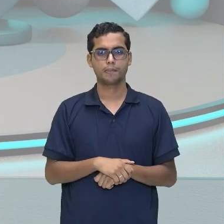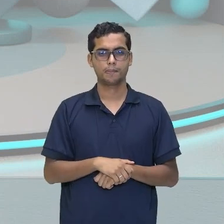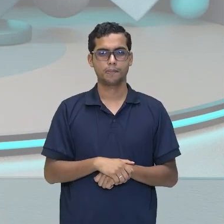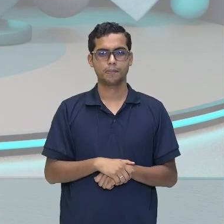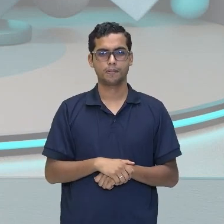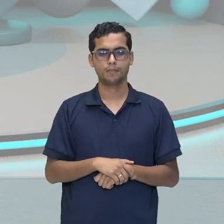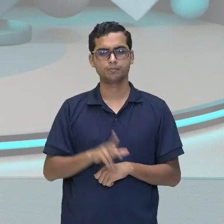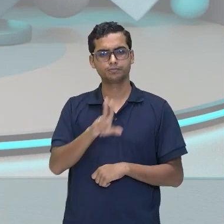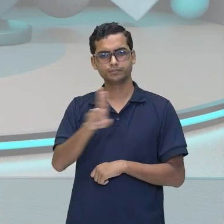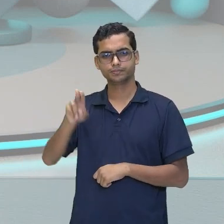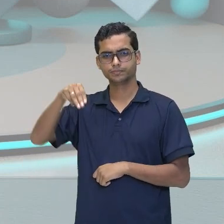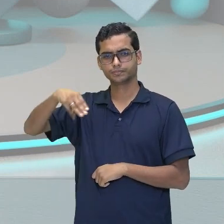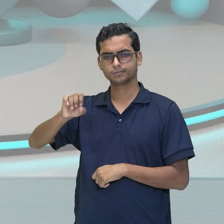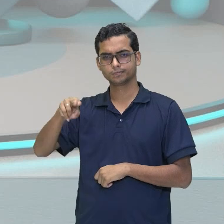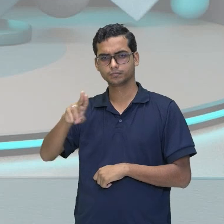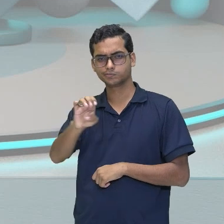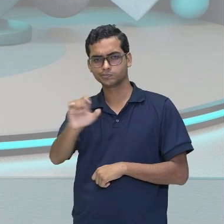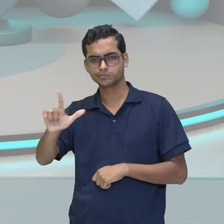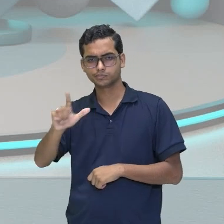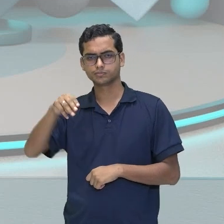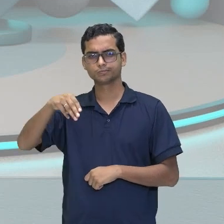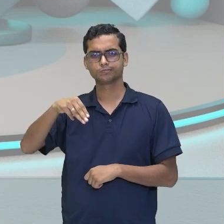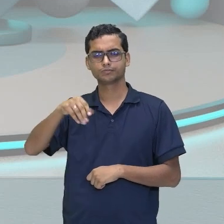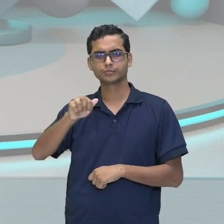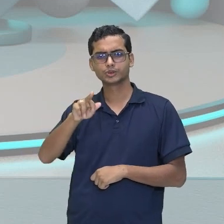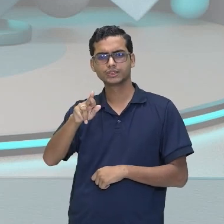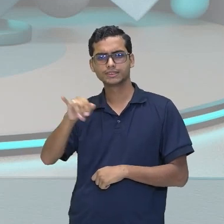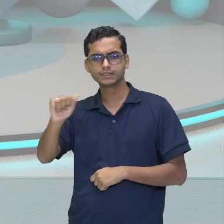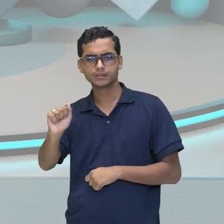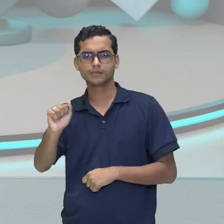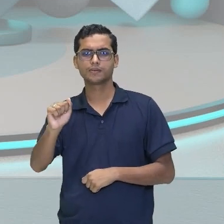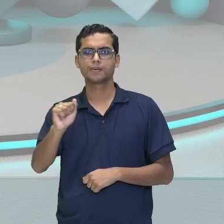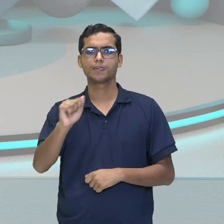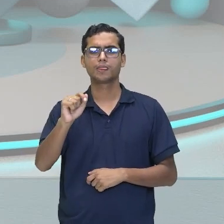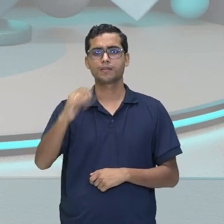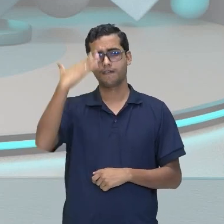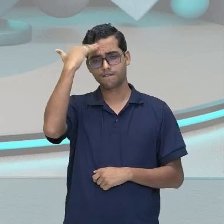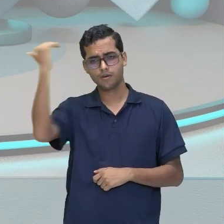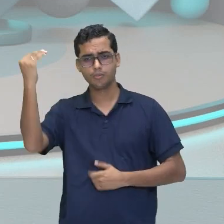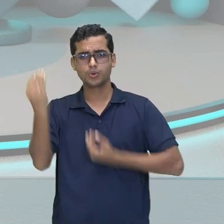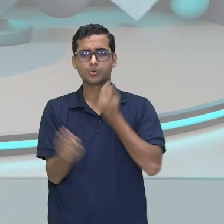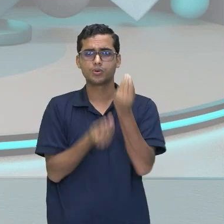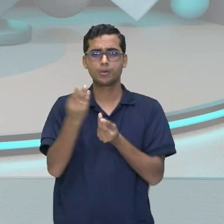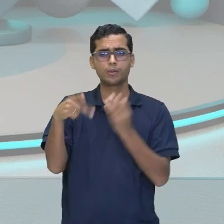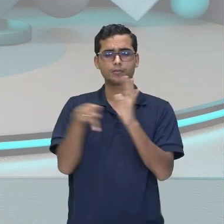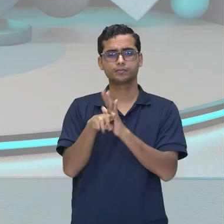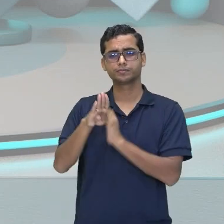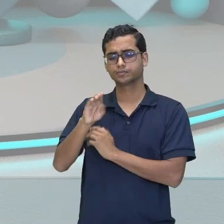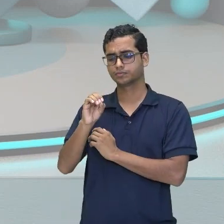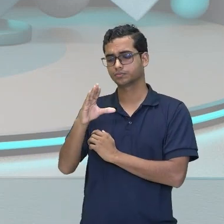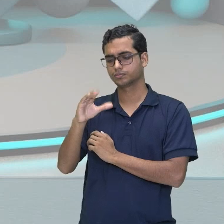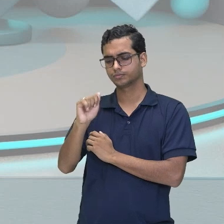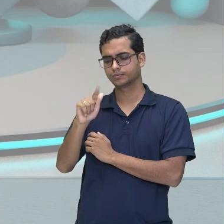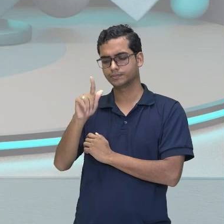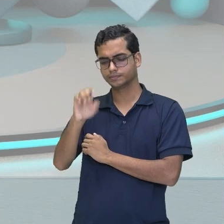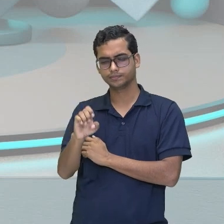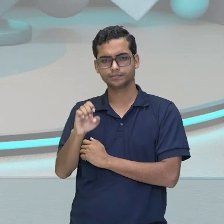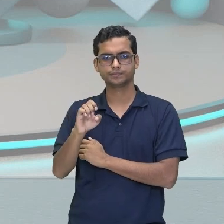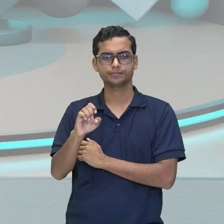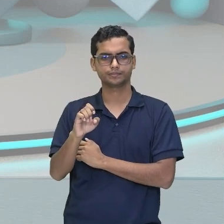Manuel Maria Barbosa do Bocage. Ele é conhecido mais como Bocage. Ele é conhecido como